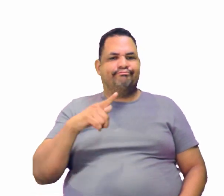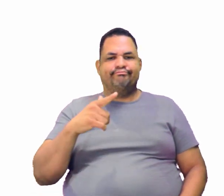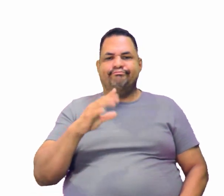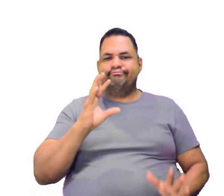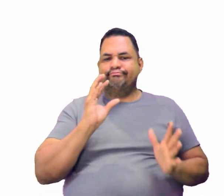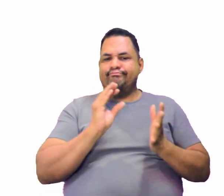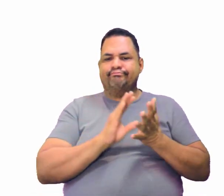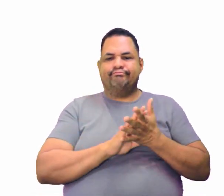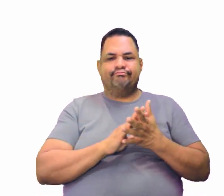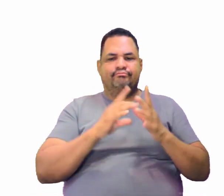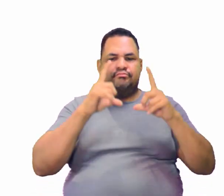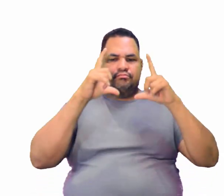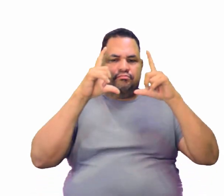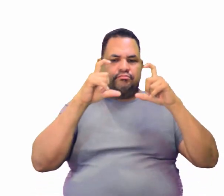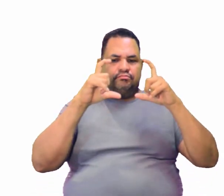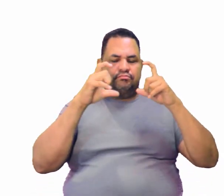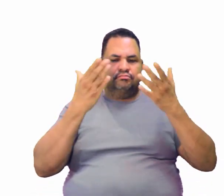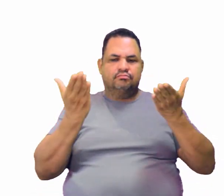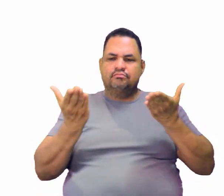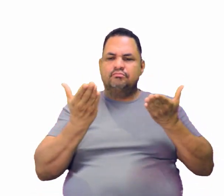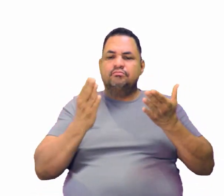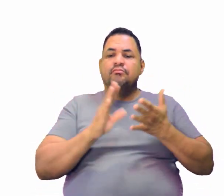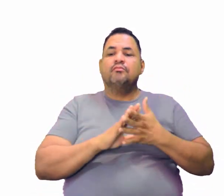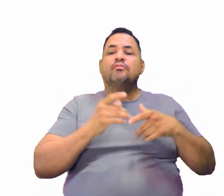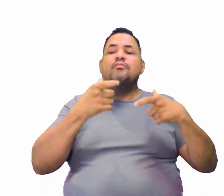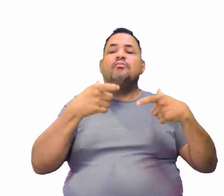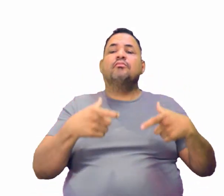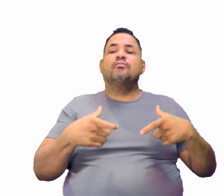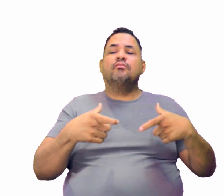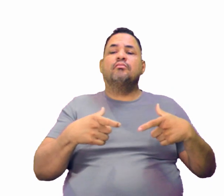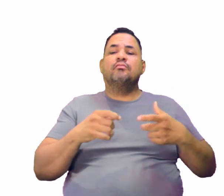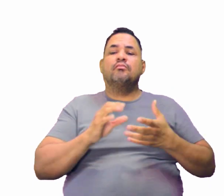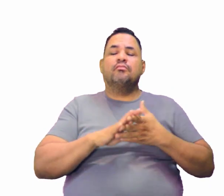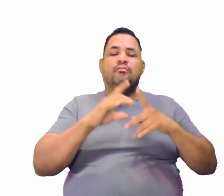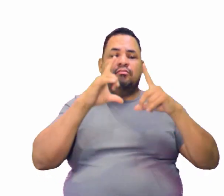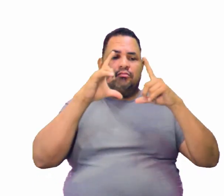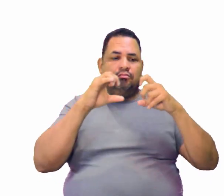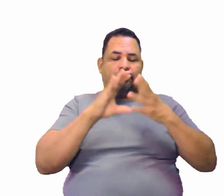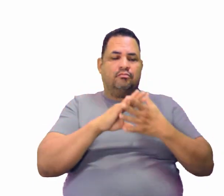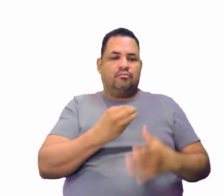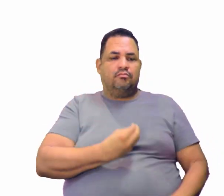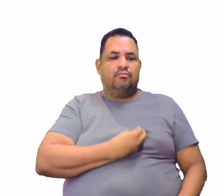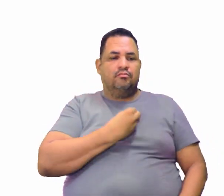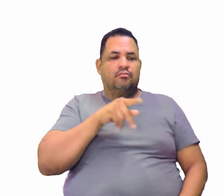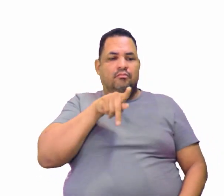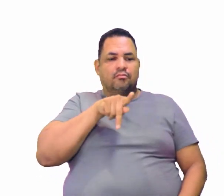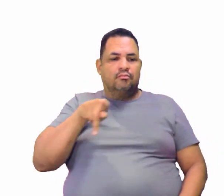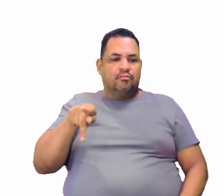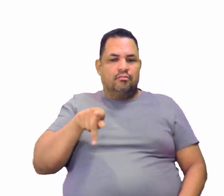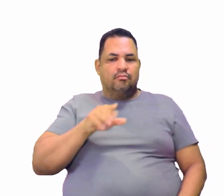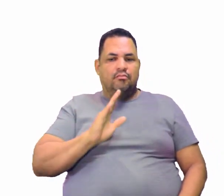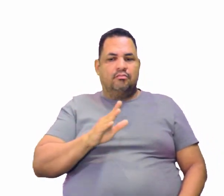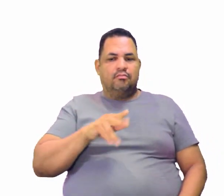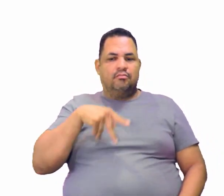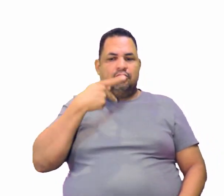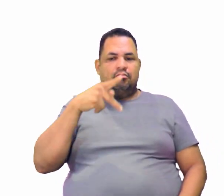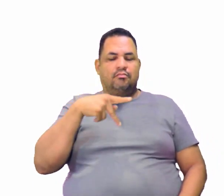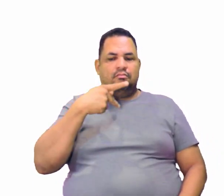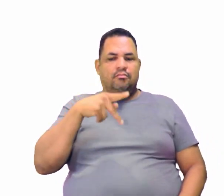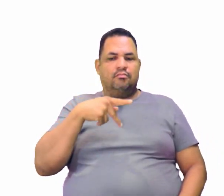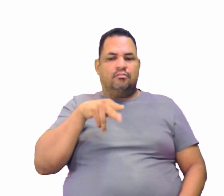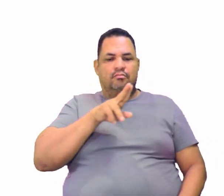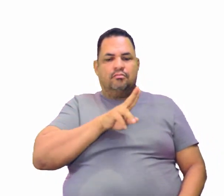não. Cadê a foto dos amadinhos professores presenciais? Vou falar já o nome aqui da